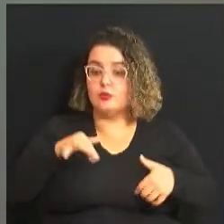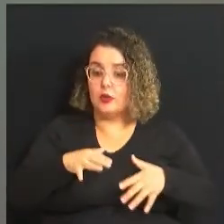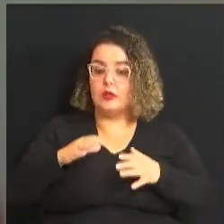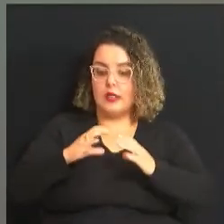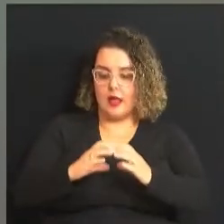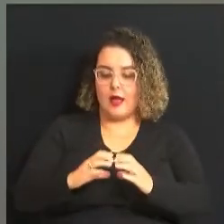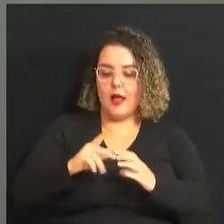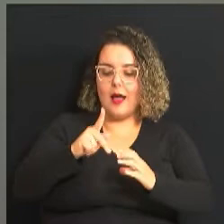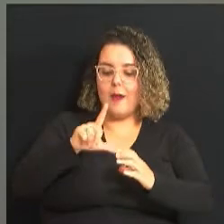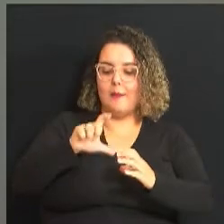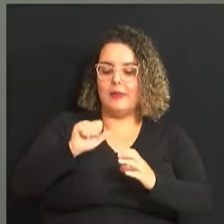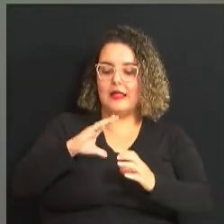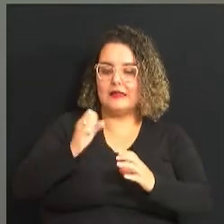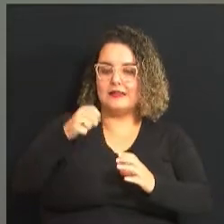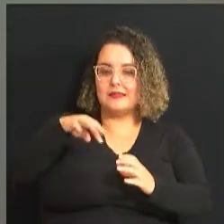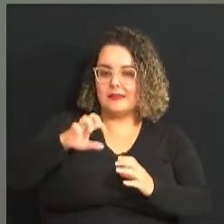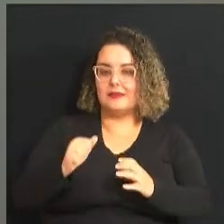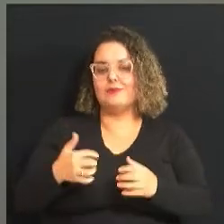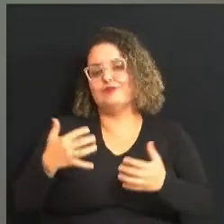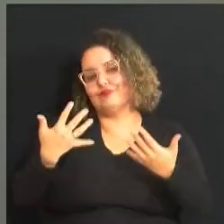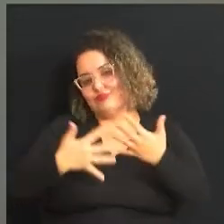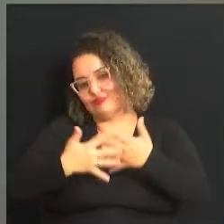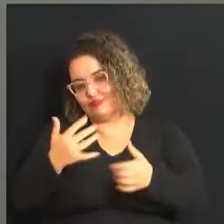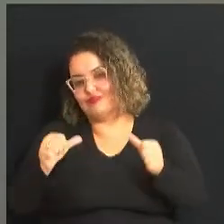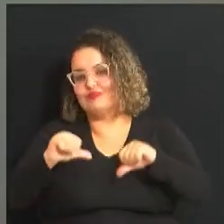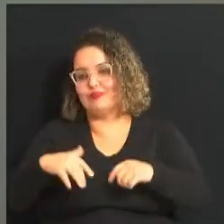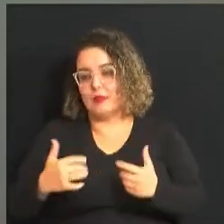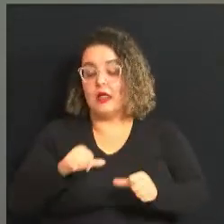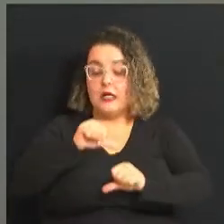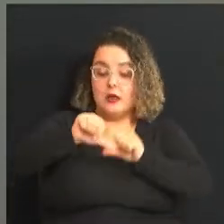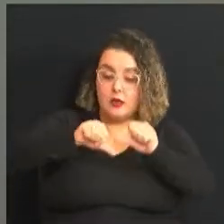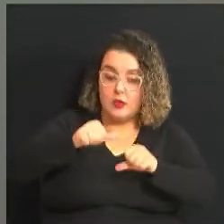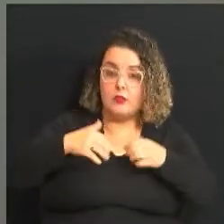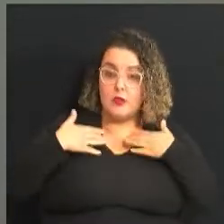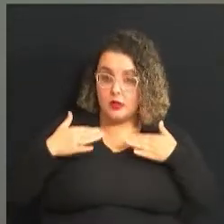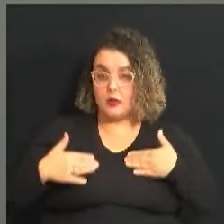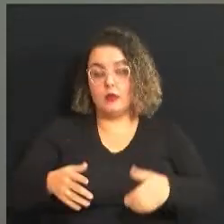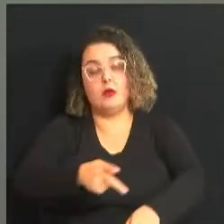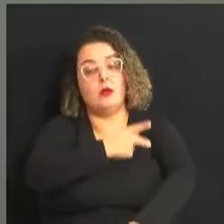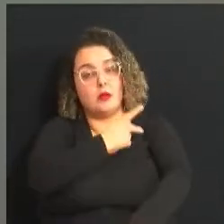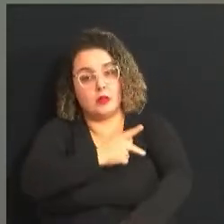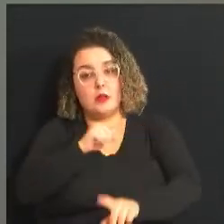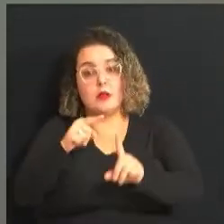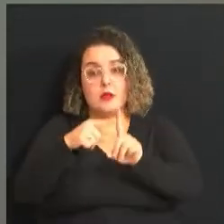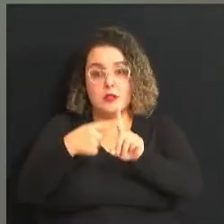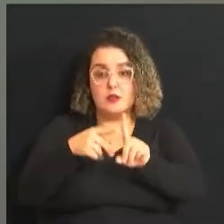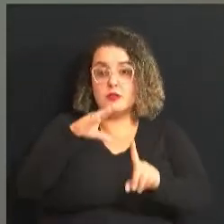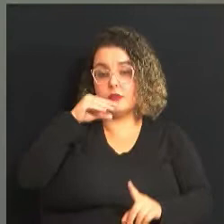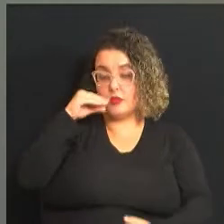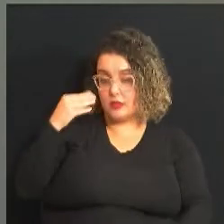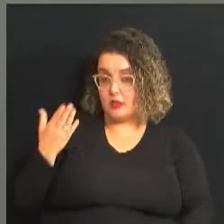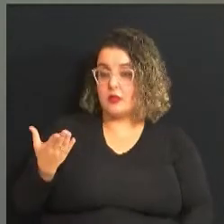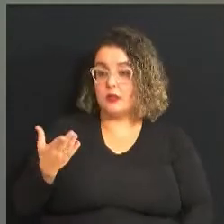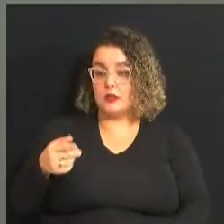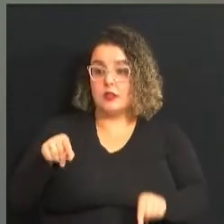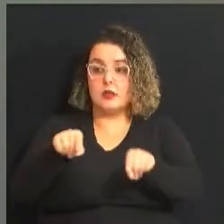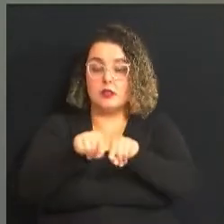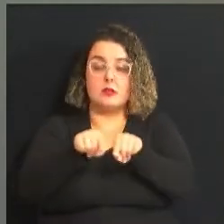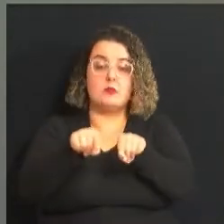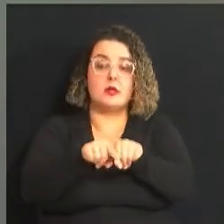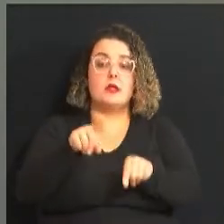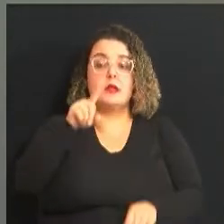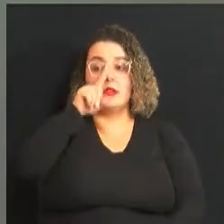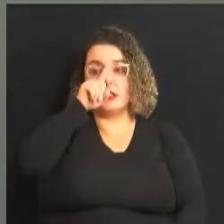ser prejudicado e dessa forma pode alterar a pressão da gestante adolescente. Além disso, também tem riscos